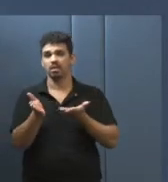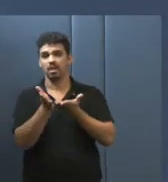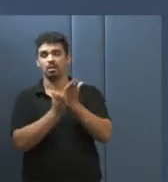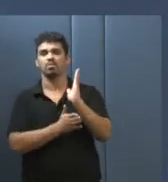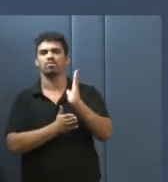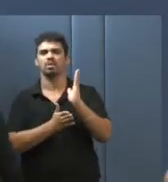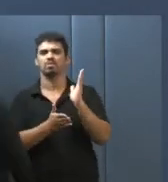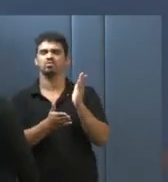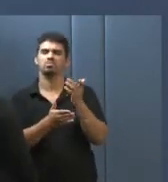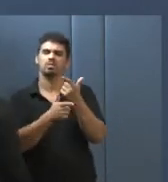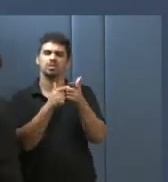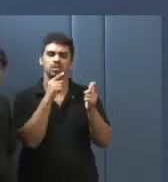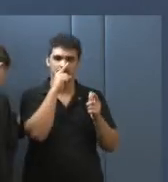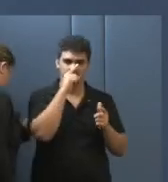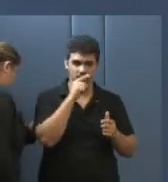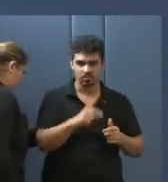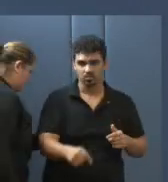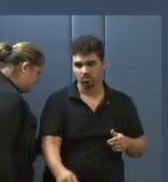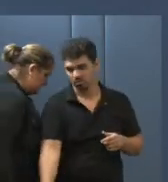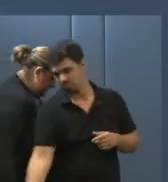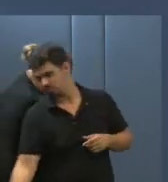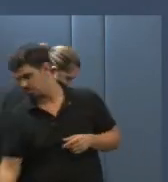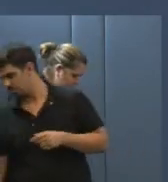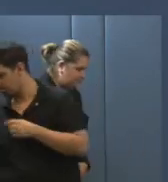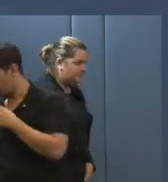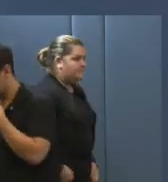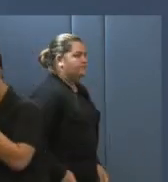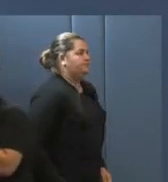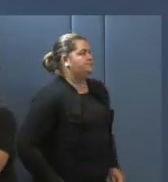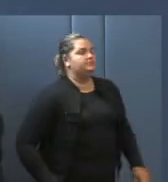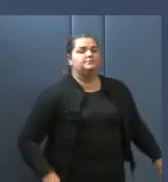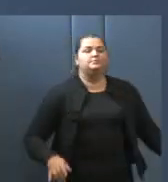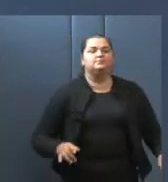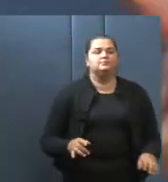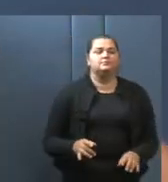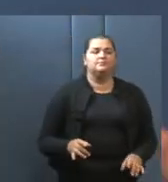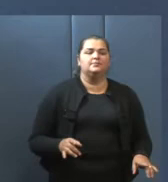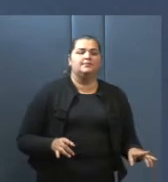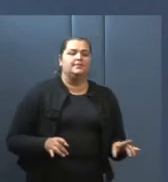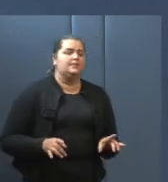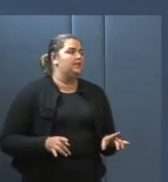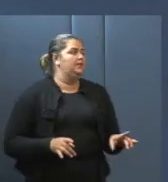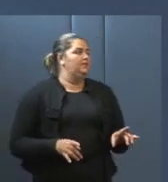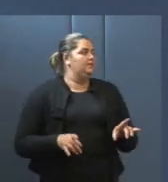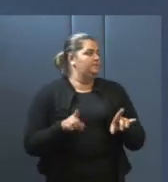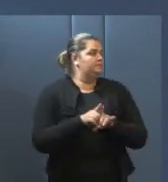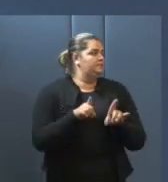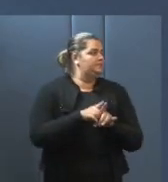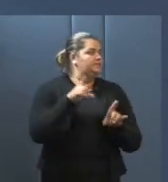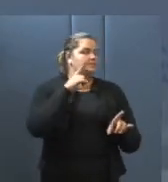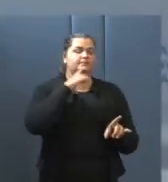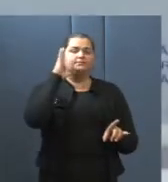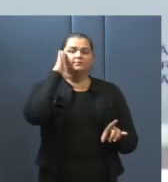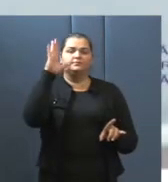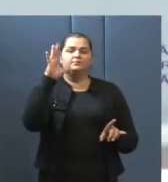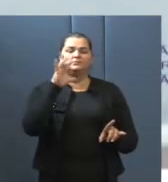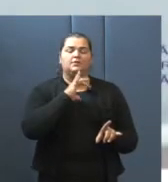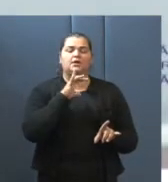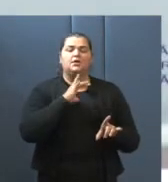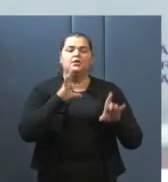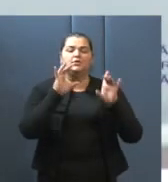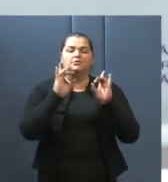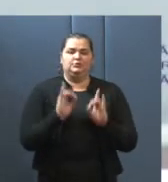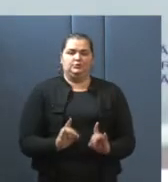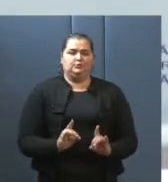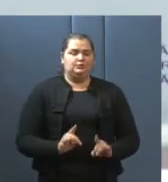sobre toda vez que há alguma dúvida em relação a respeito aos princípios que regem o Estado Democrático de Direito. A